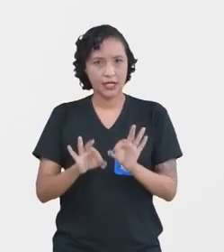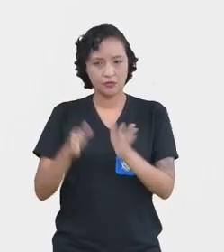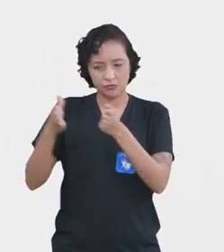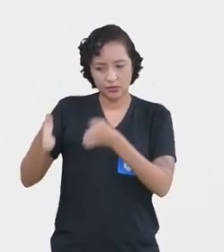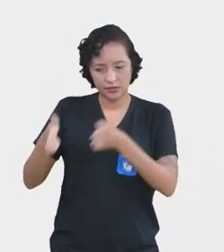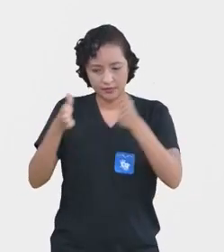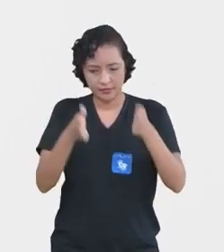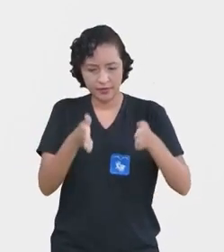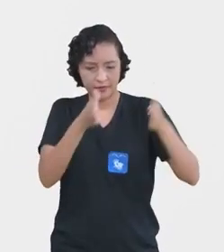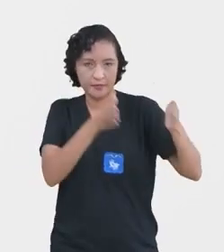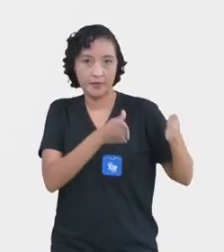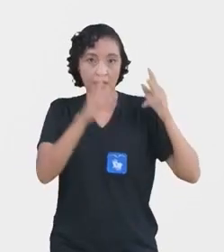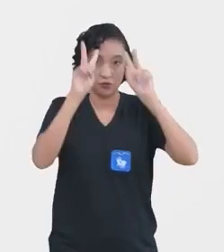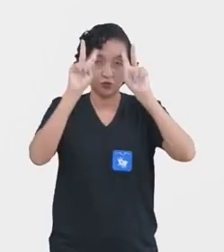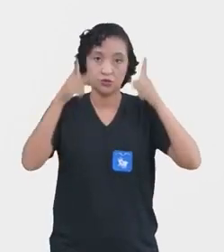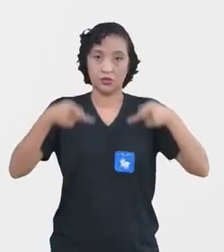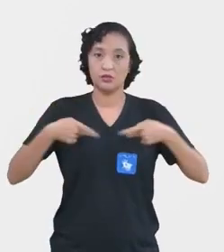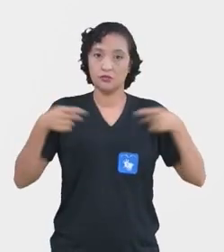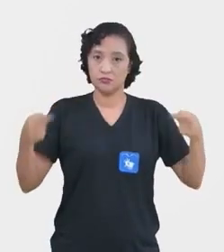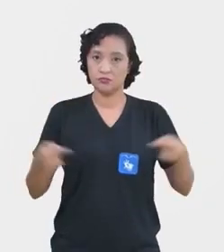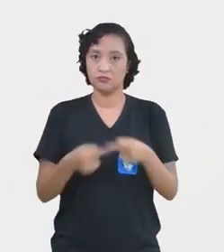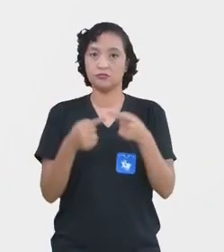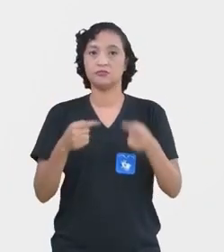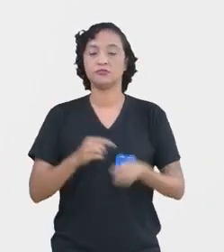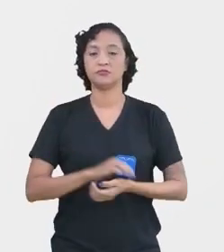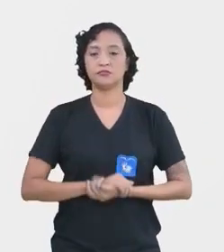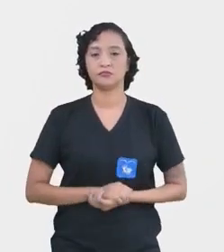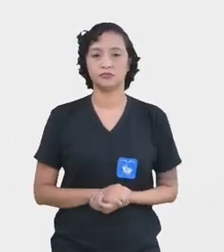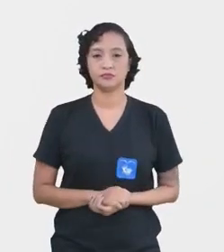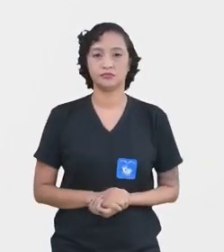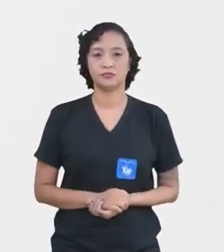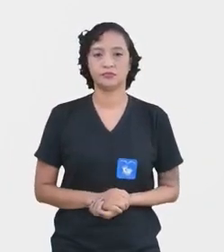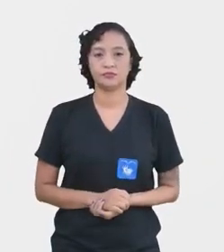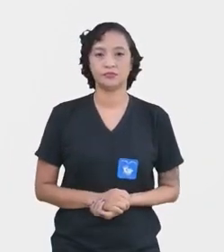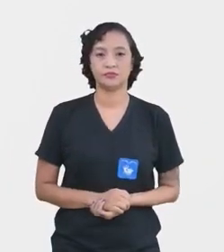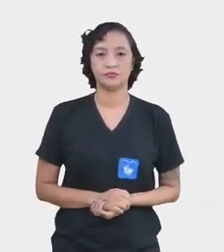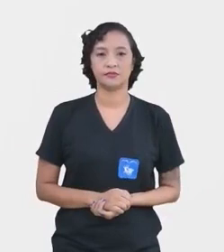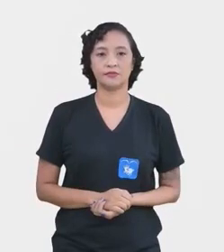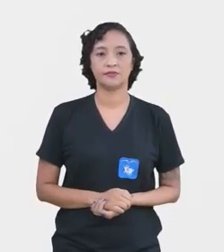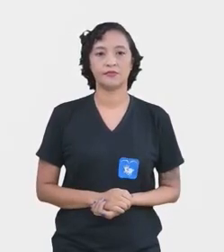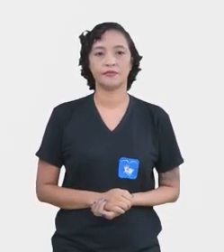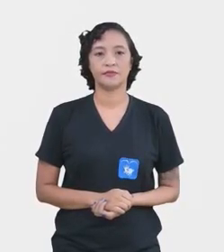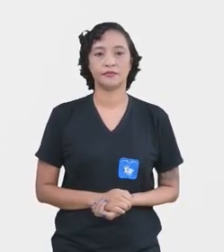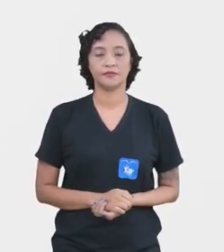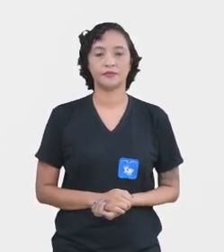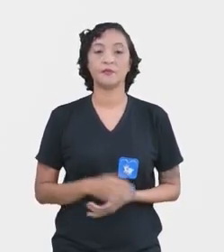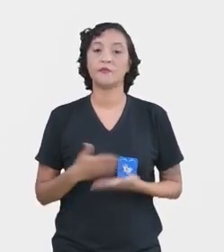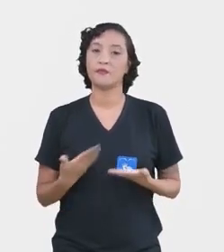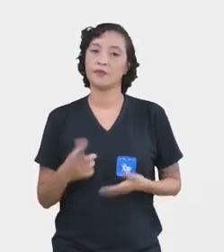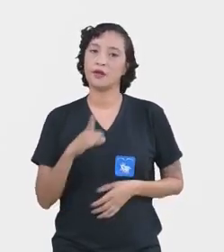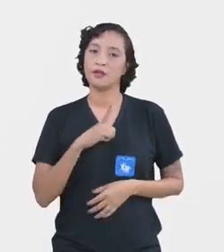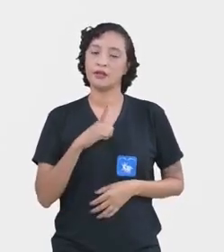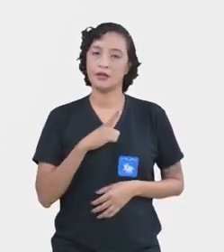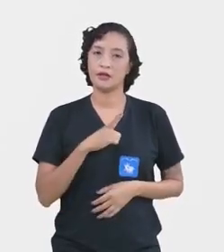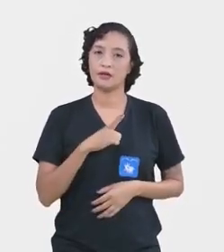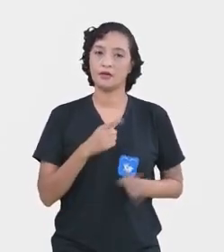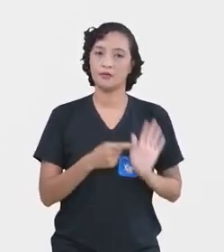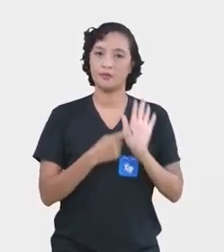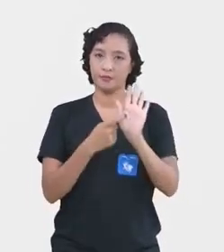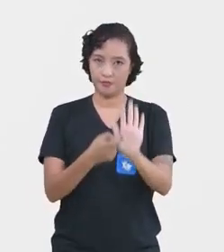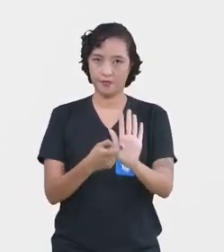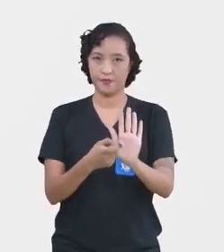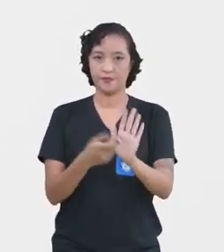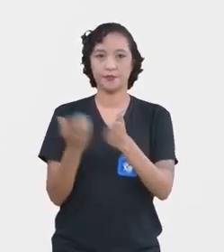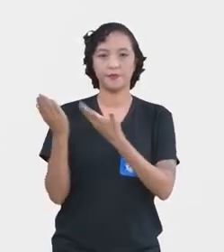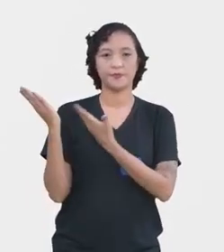dos seres humanos, tá bom? Nossa! E aqui eu coloco para vocês, como primeira opção